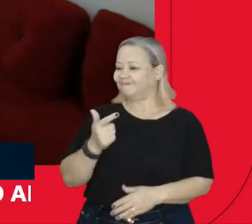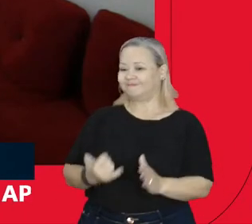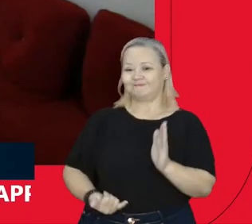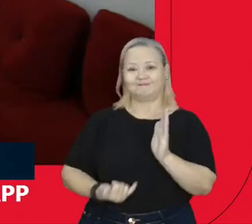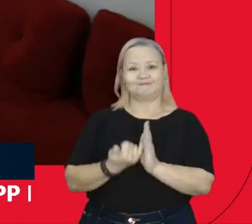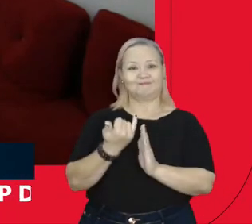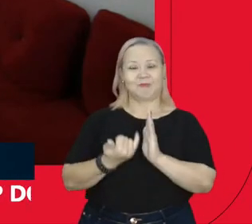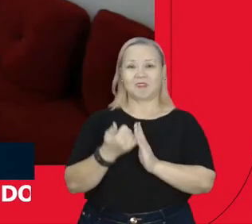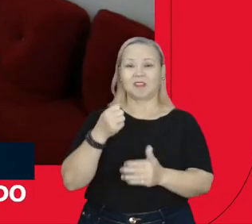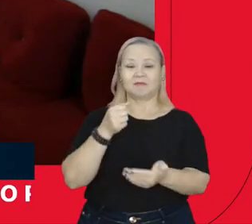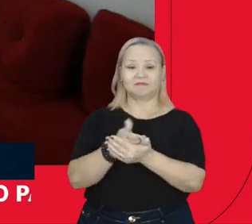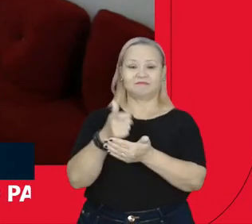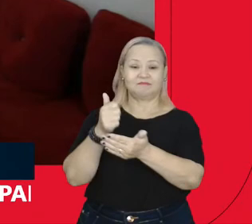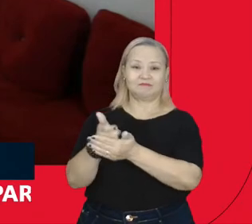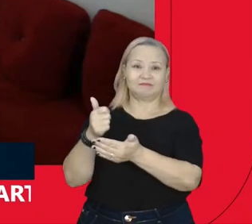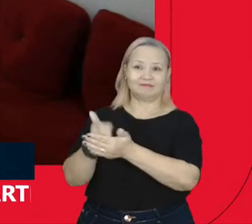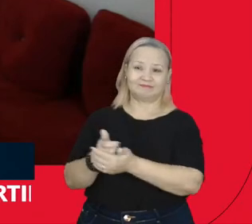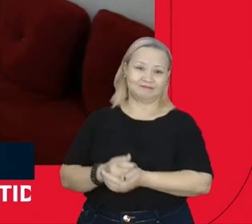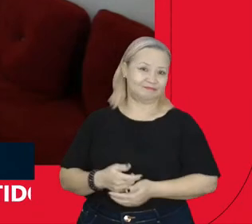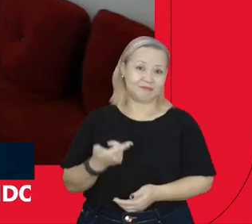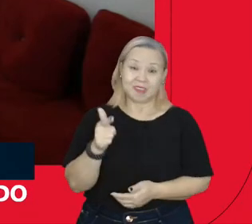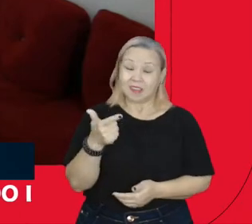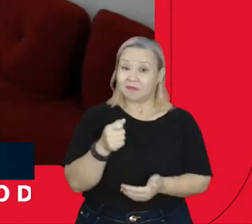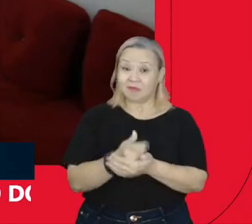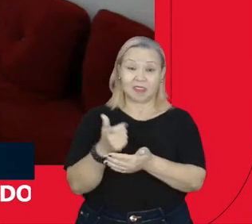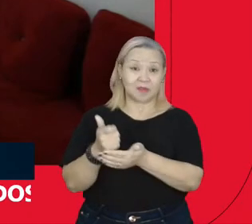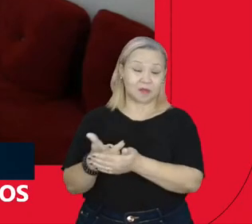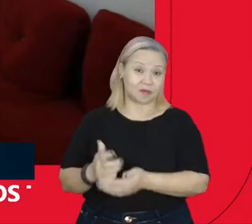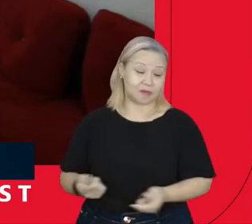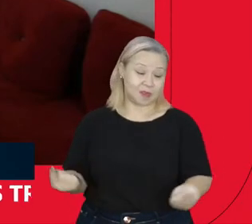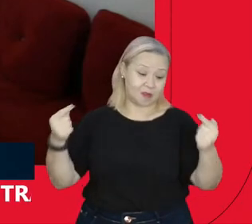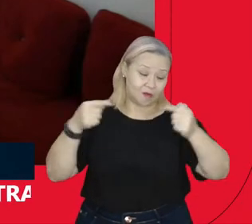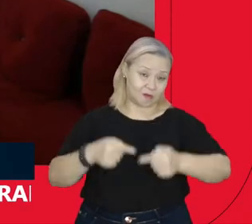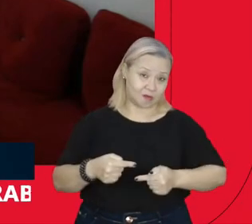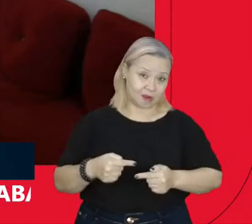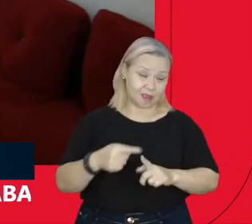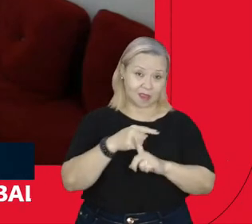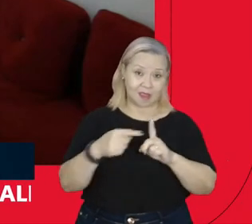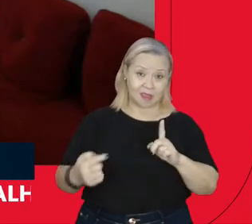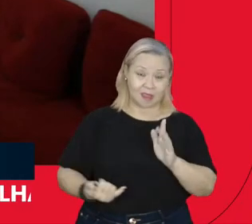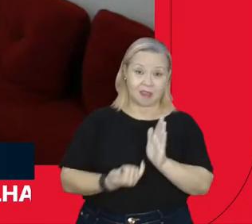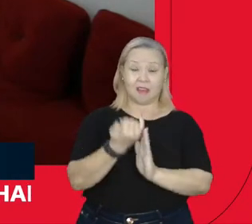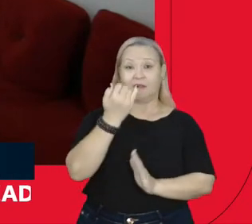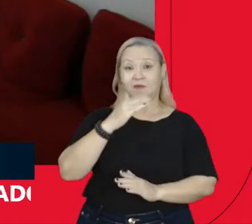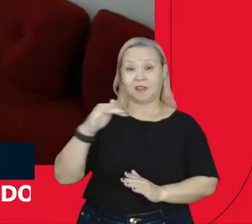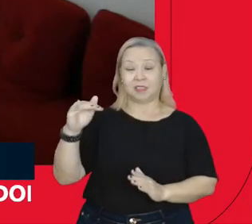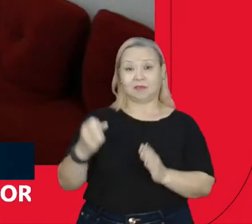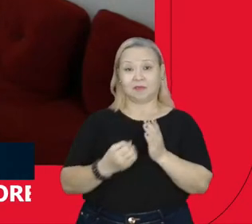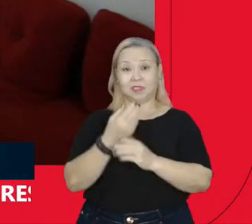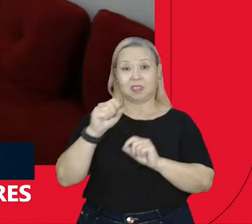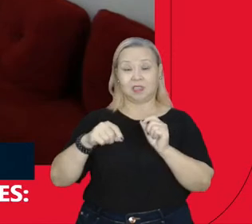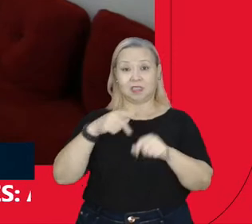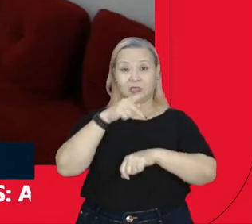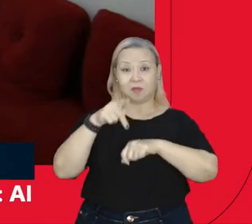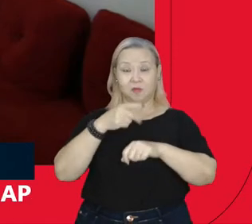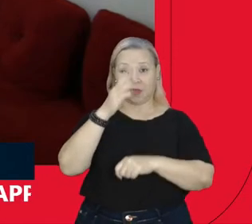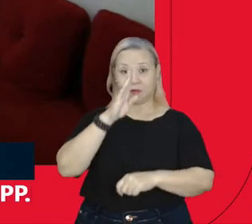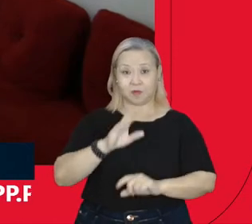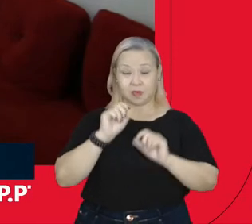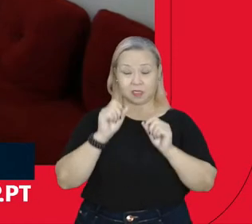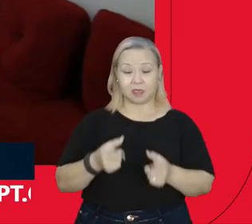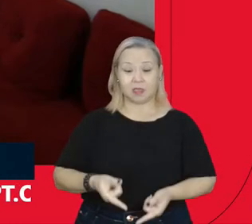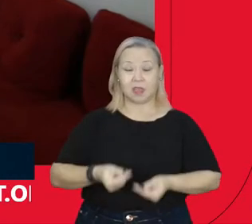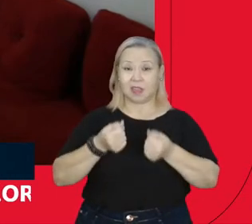de consumo, porque não tem consumo, né? Ao contrário, né? Metade da inflação gerada no país hoje vem dos preços que